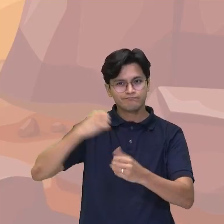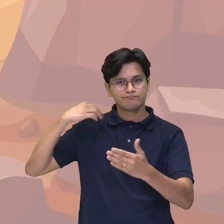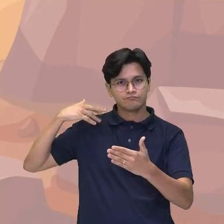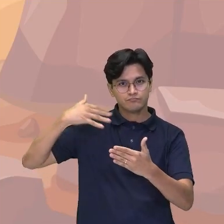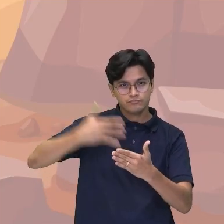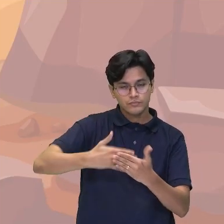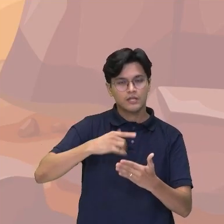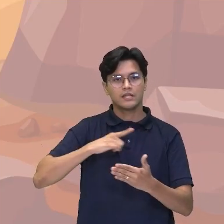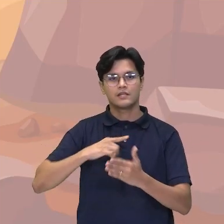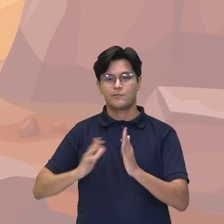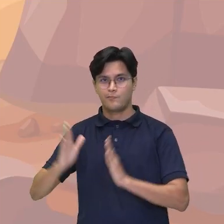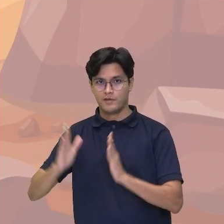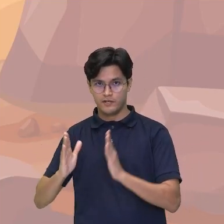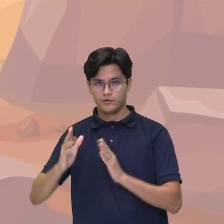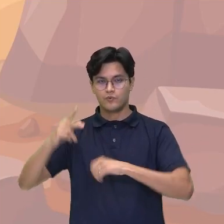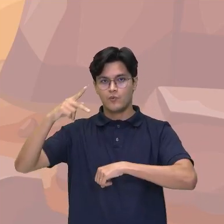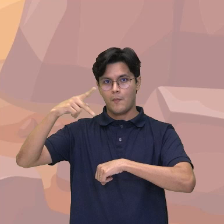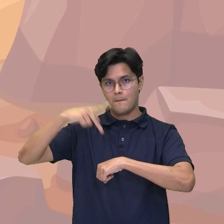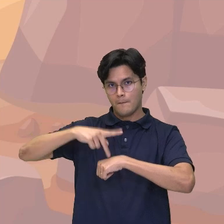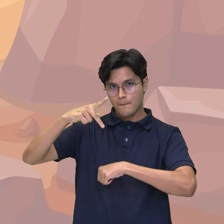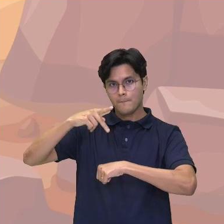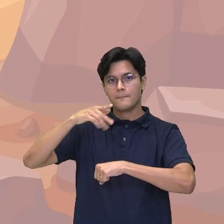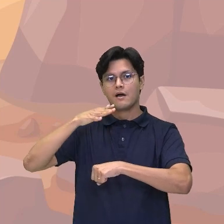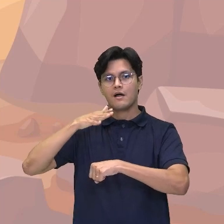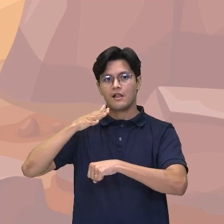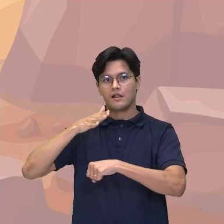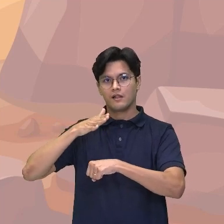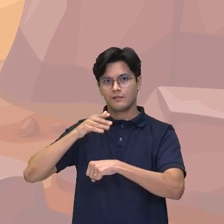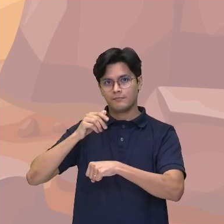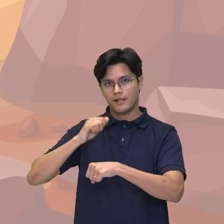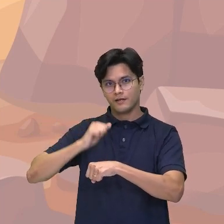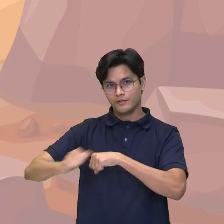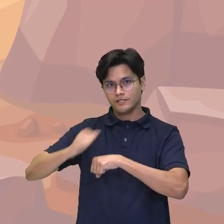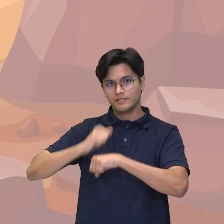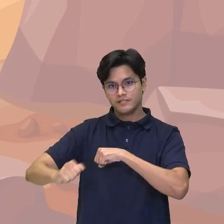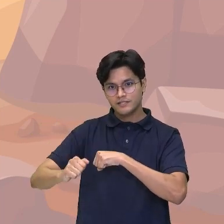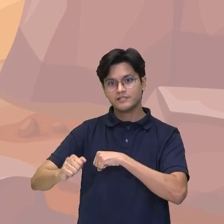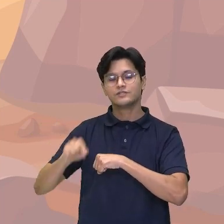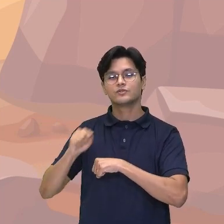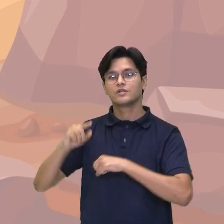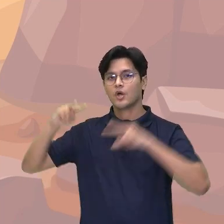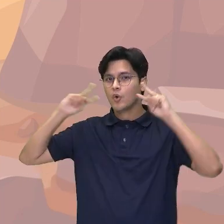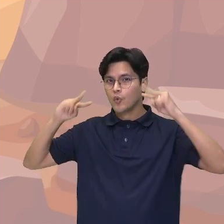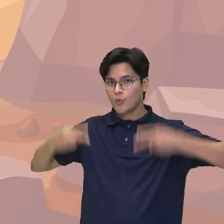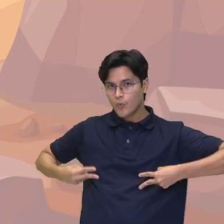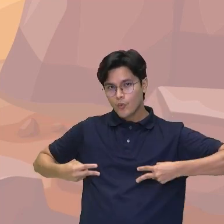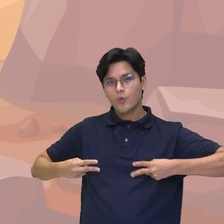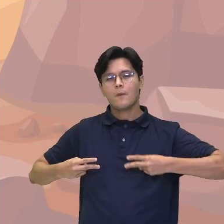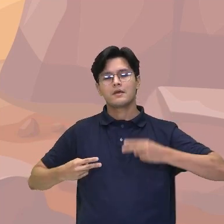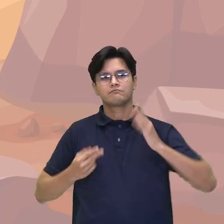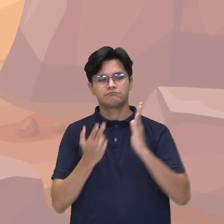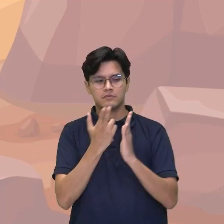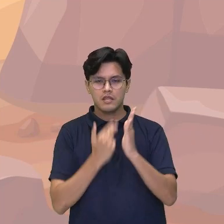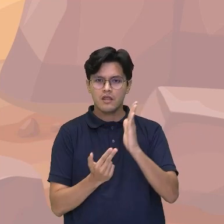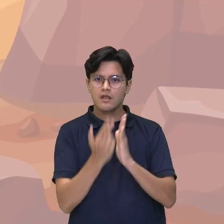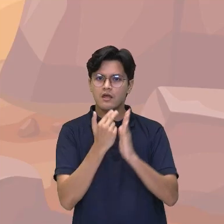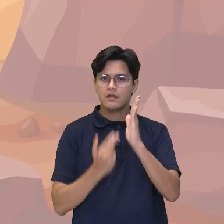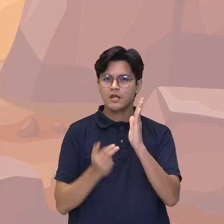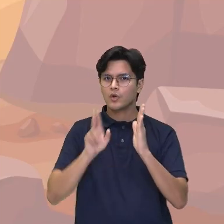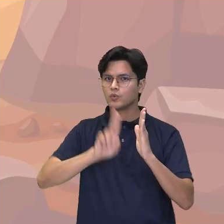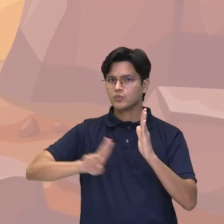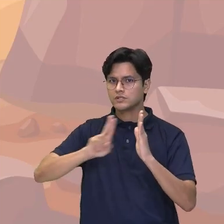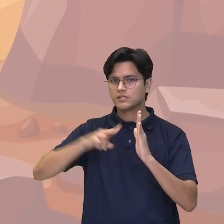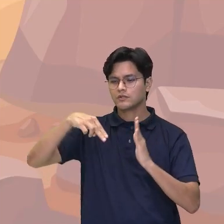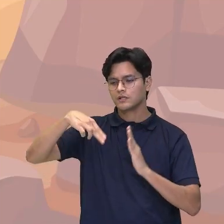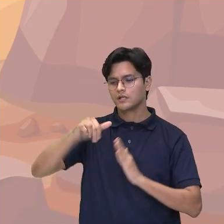Paleolítico, tá? Onde o homem desenhava de forma naturalista. Como era esse desenho